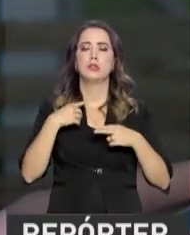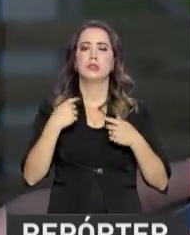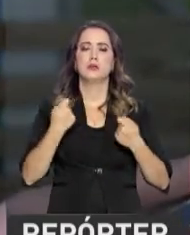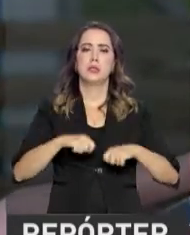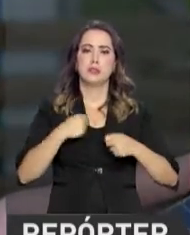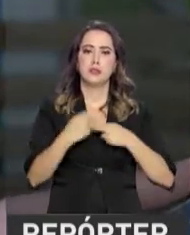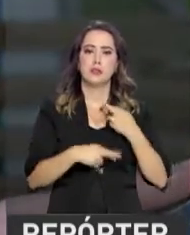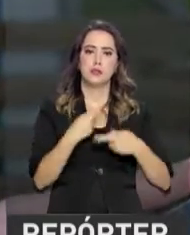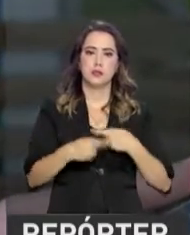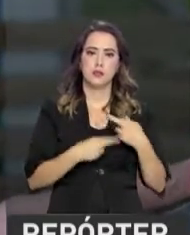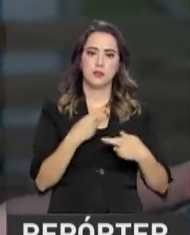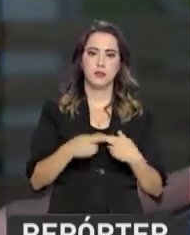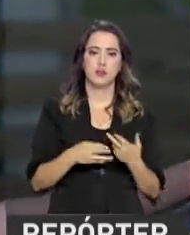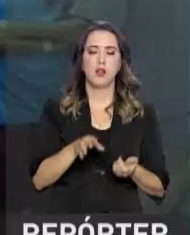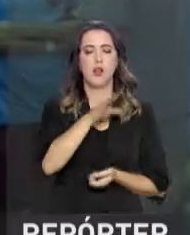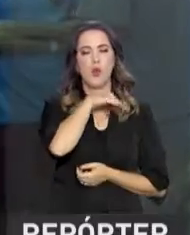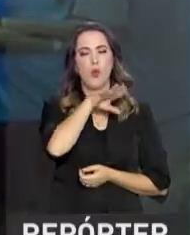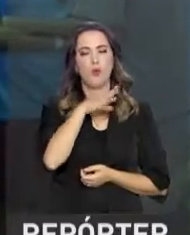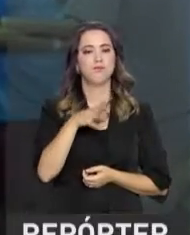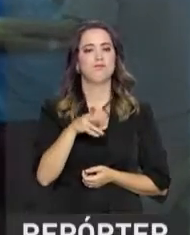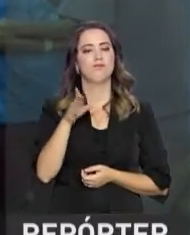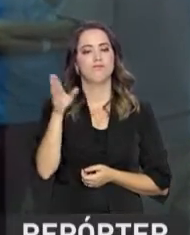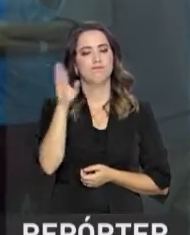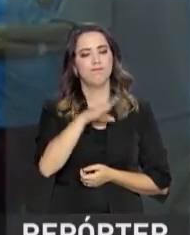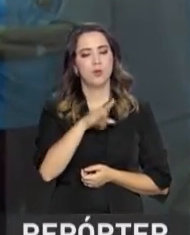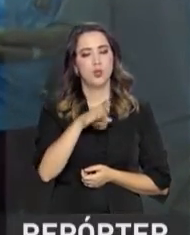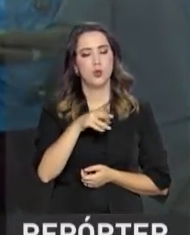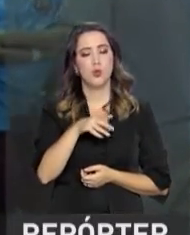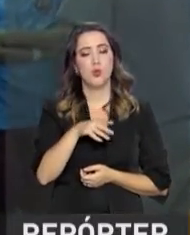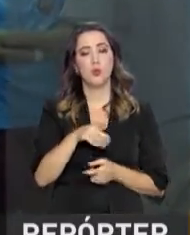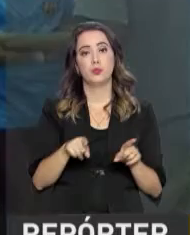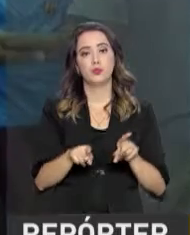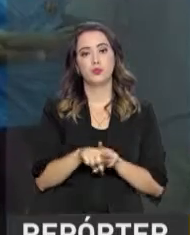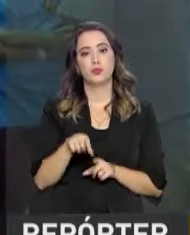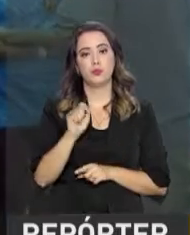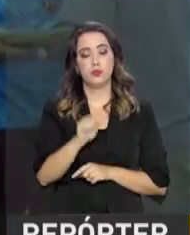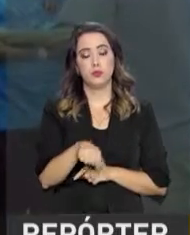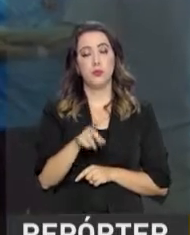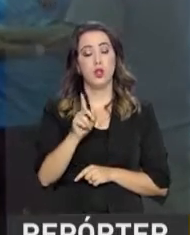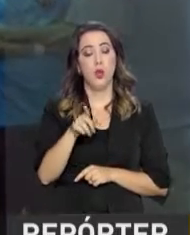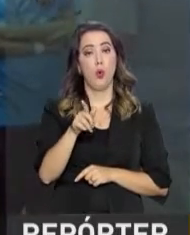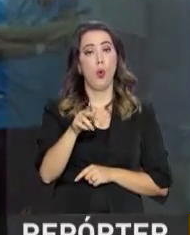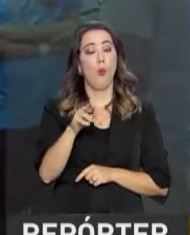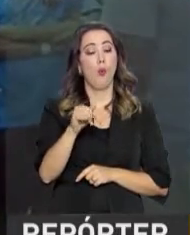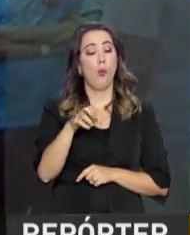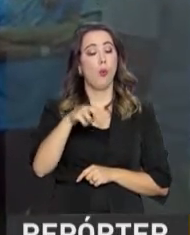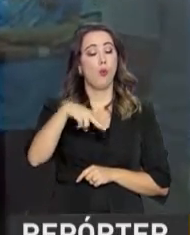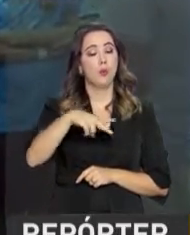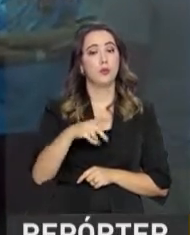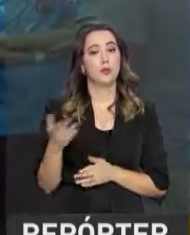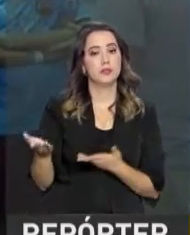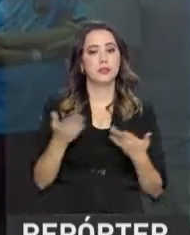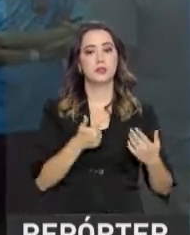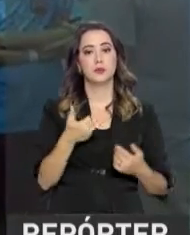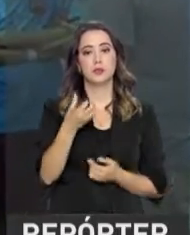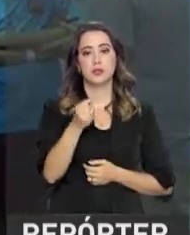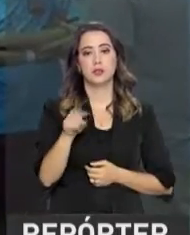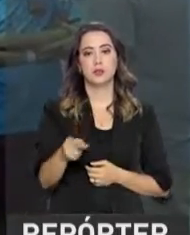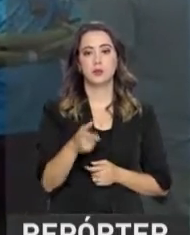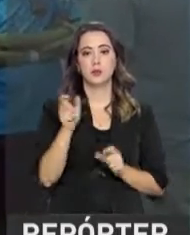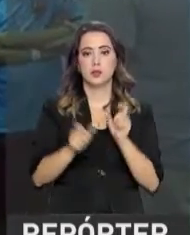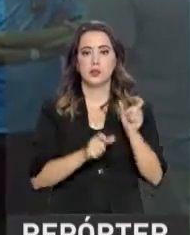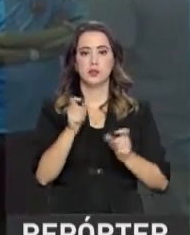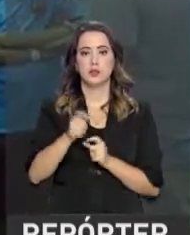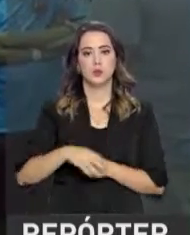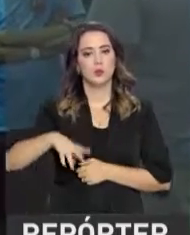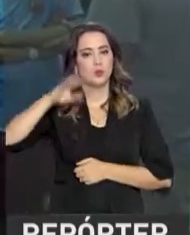prejudicam alguns animais marinhos no fundo do mar. Só nos dois primeiros dias de evento, o Green Nation recebeu cerca de 16 mil pessoas. Com